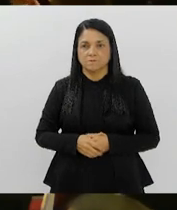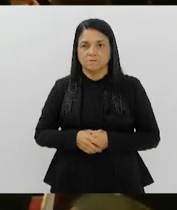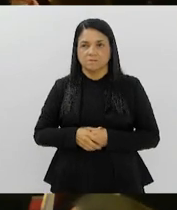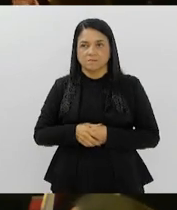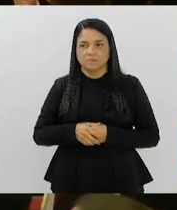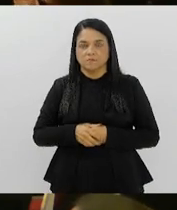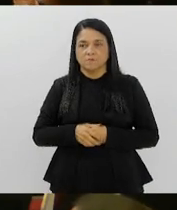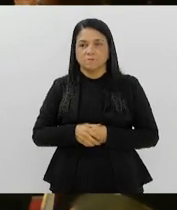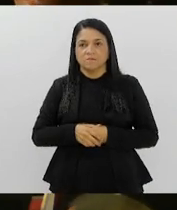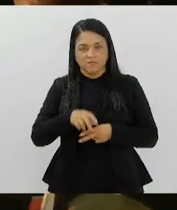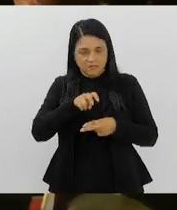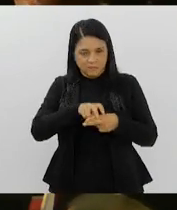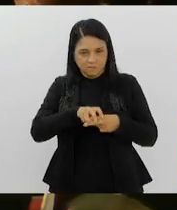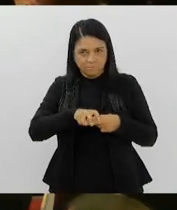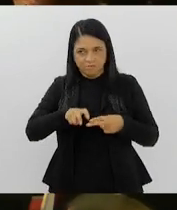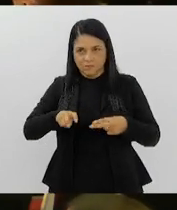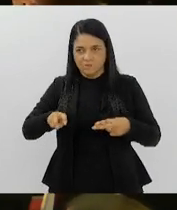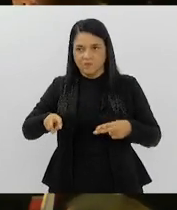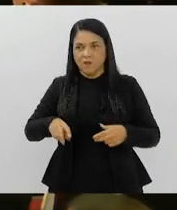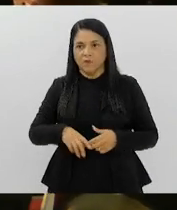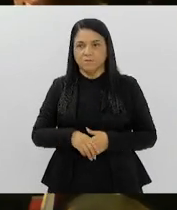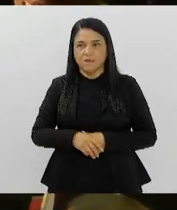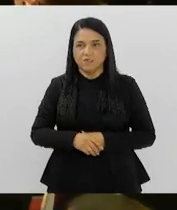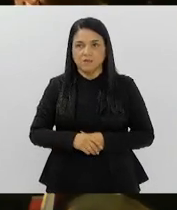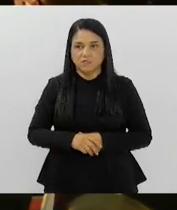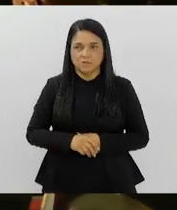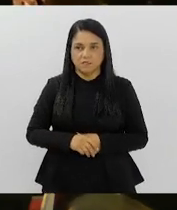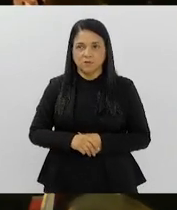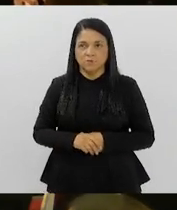Podem se acomodar, por favor.